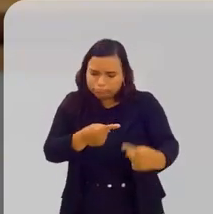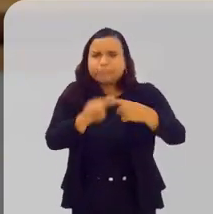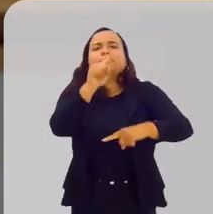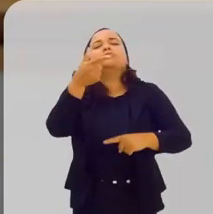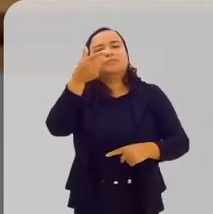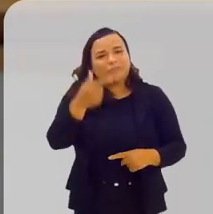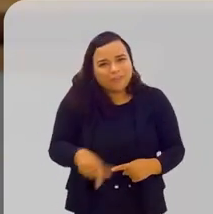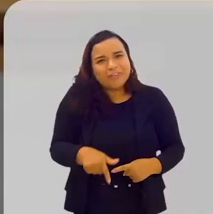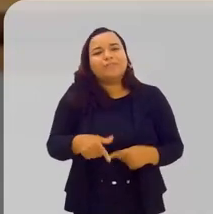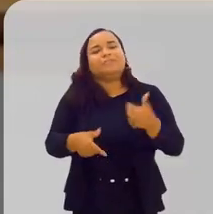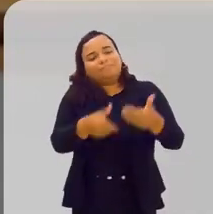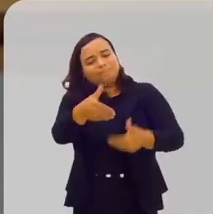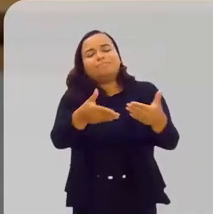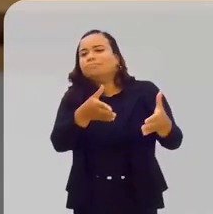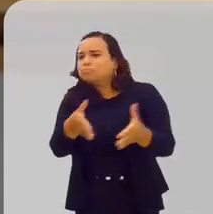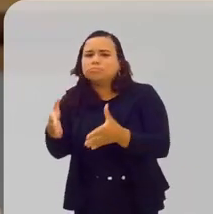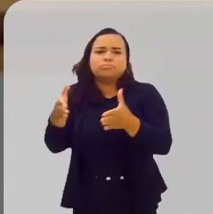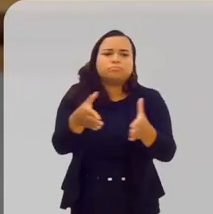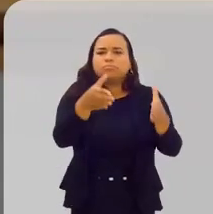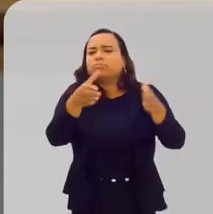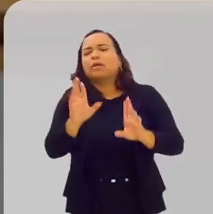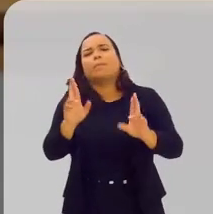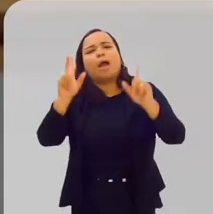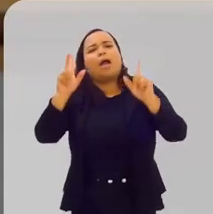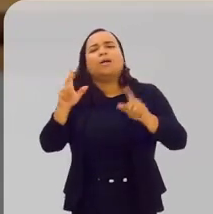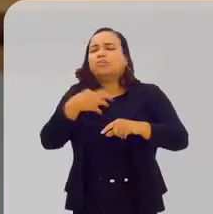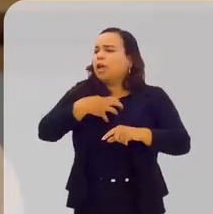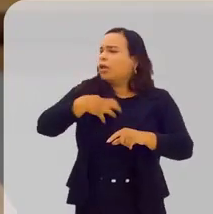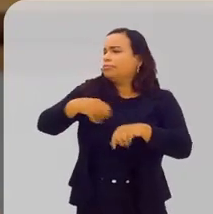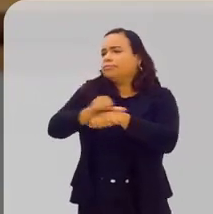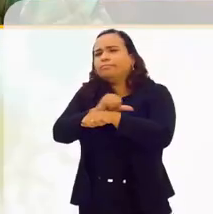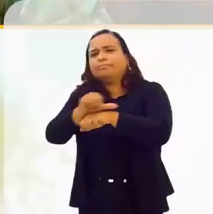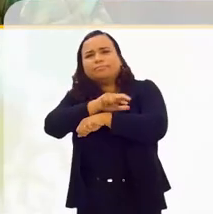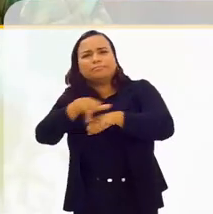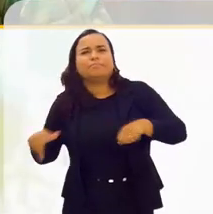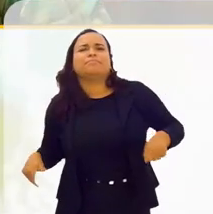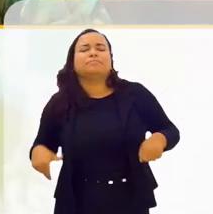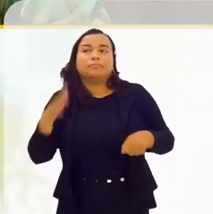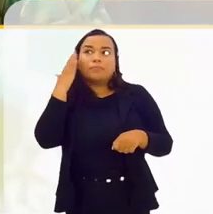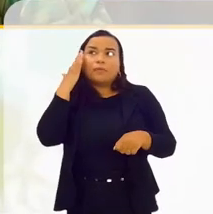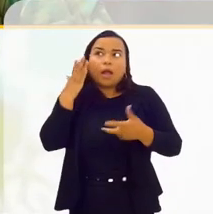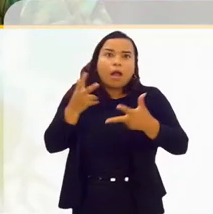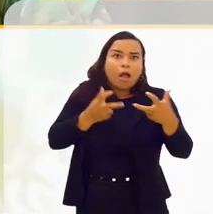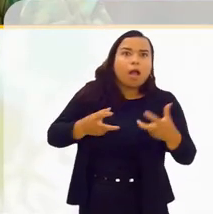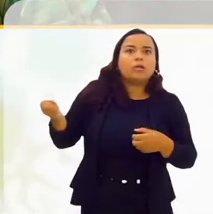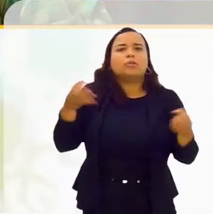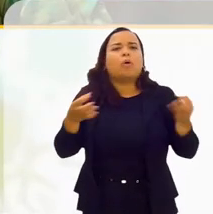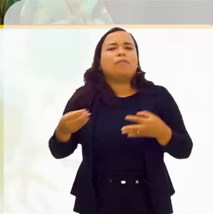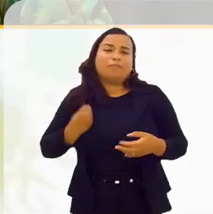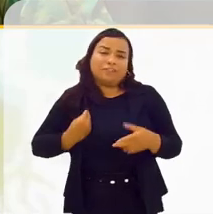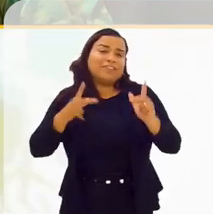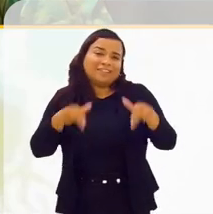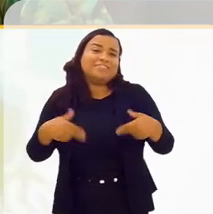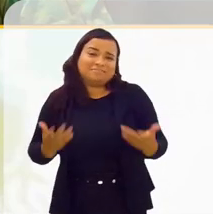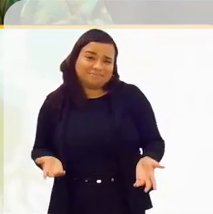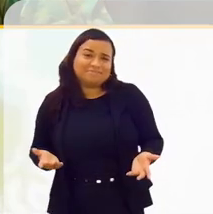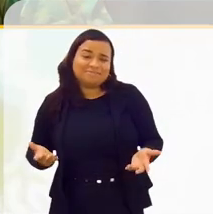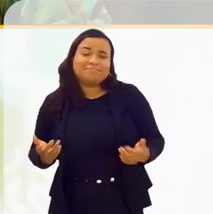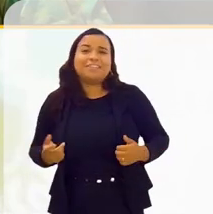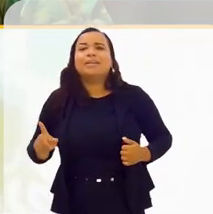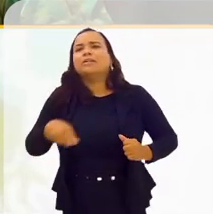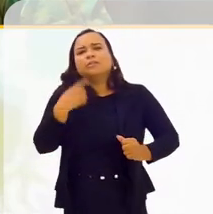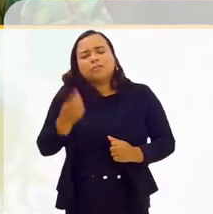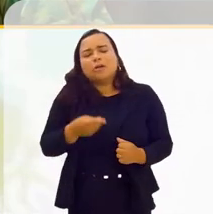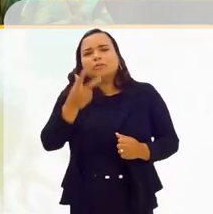conseguiu superar esse desafio por um novo caminho de uma outra forma tendo novos entendimentos porque eu acho que a vida é isso né